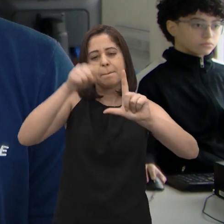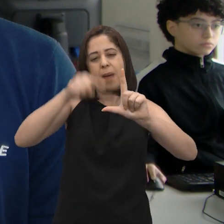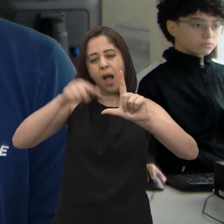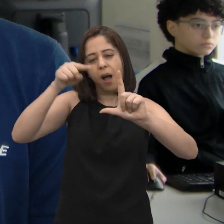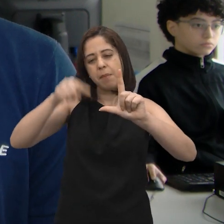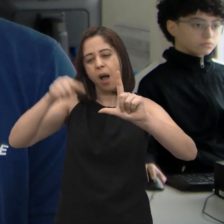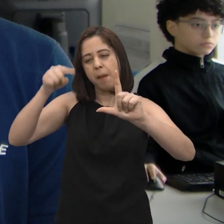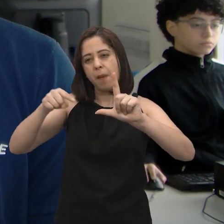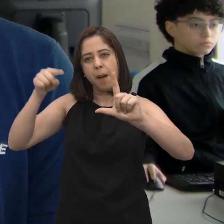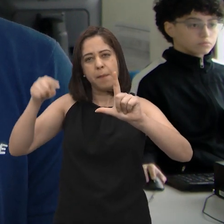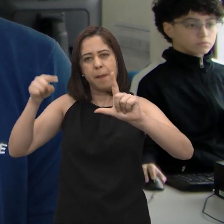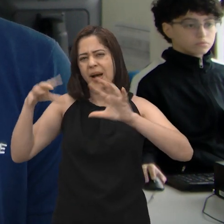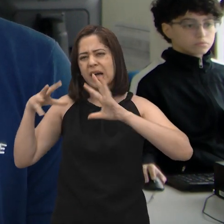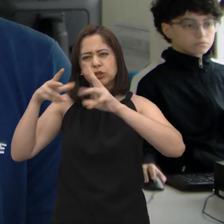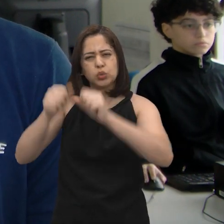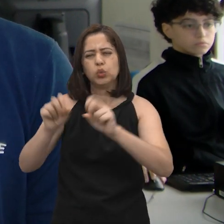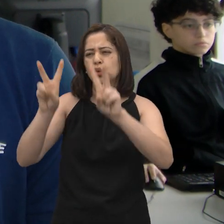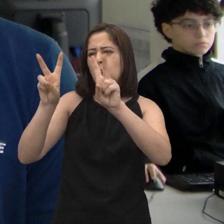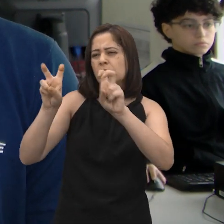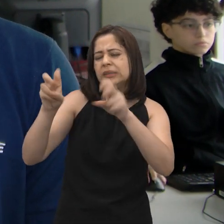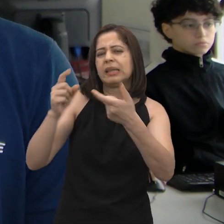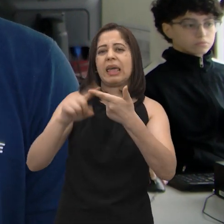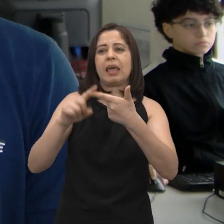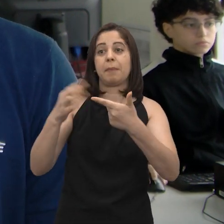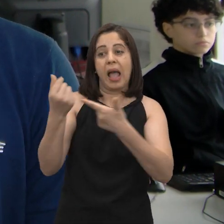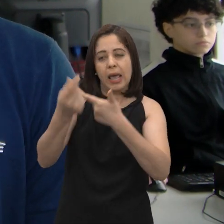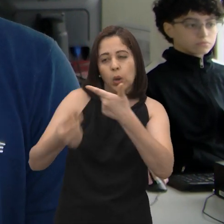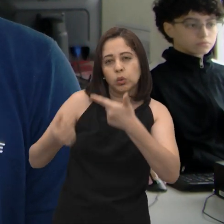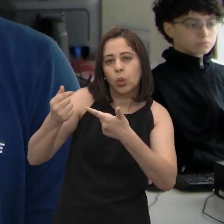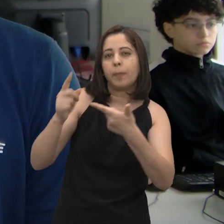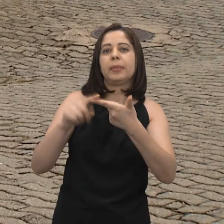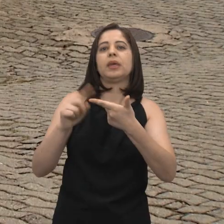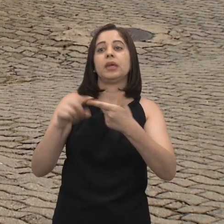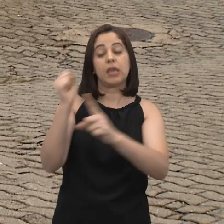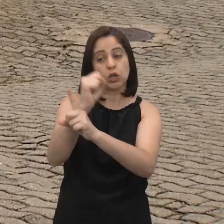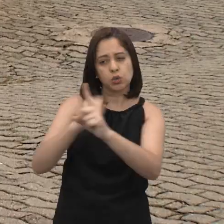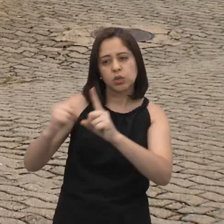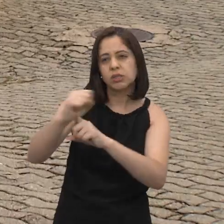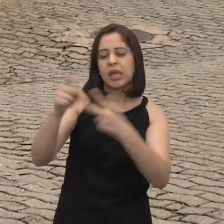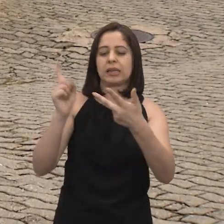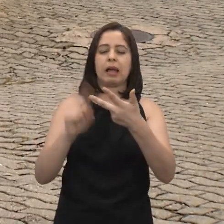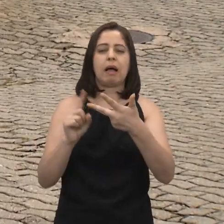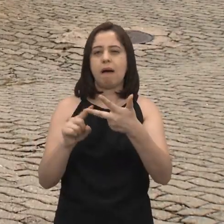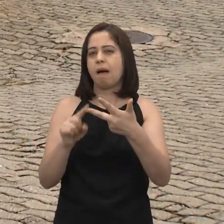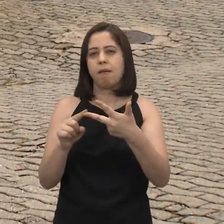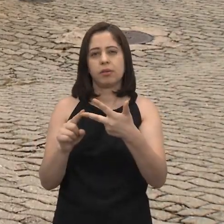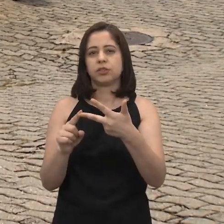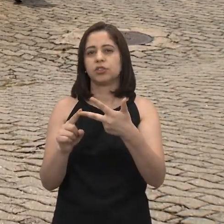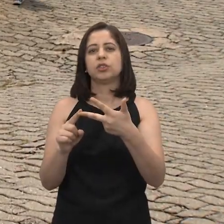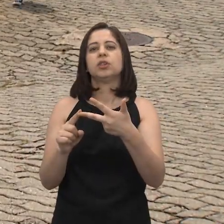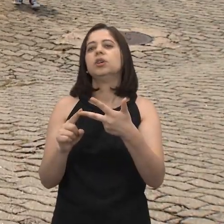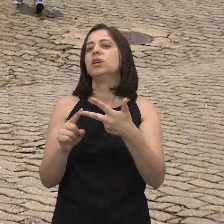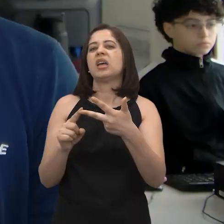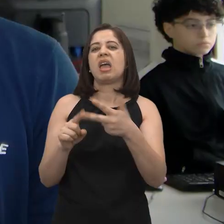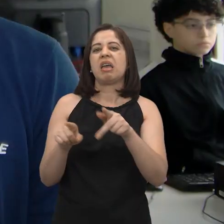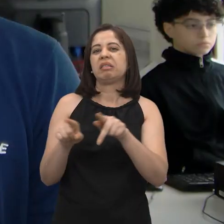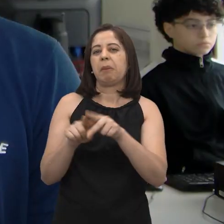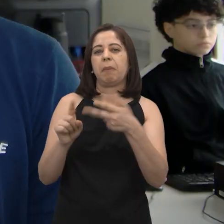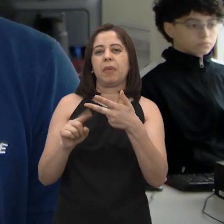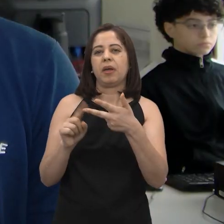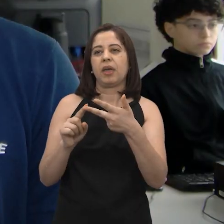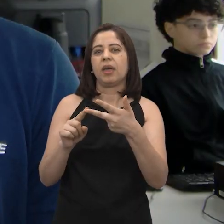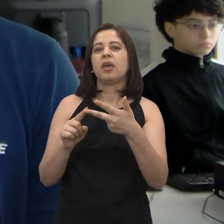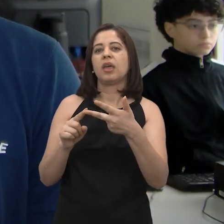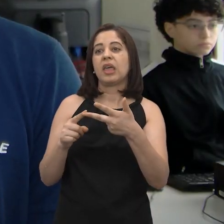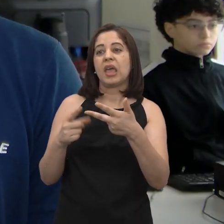e geográfica. Esses levantamentos envolvem temas como economia, a sociodemografia brasileira, né?